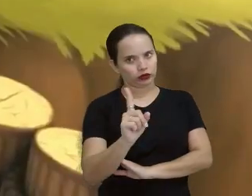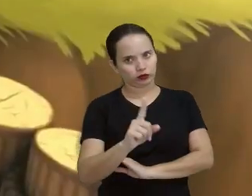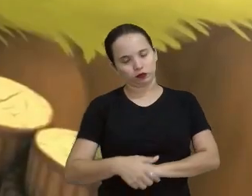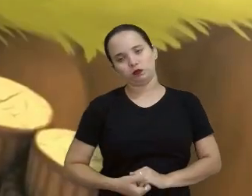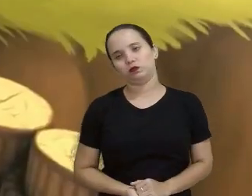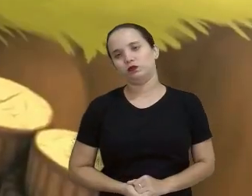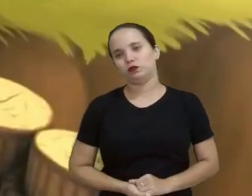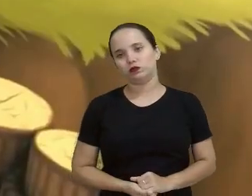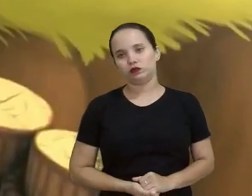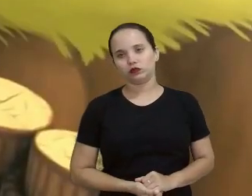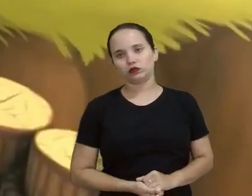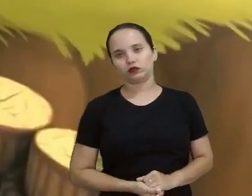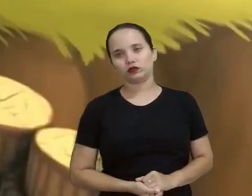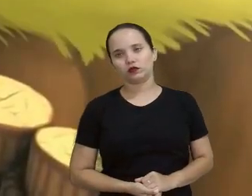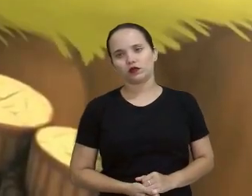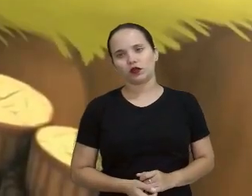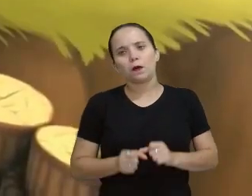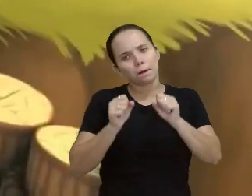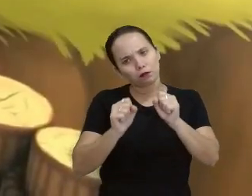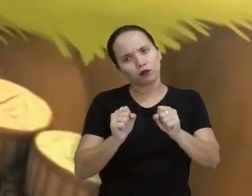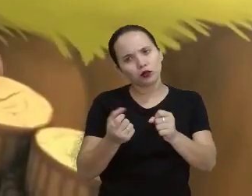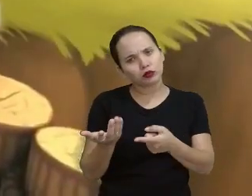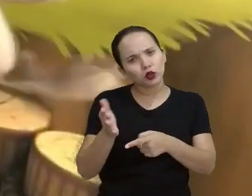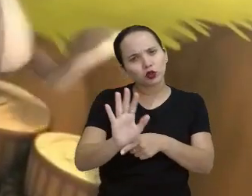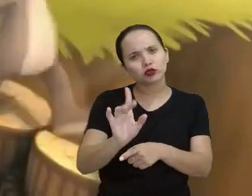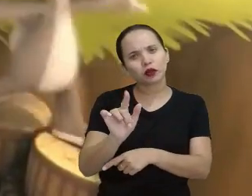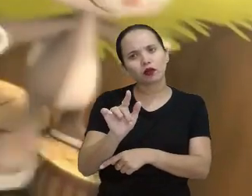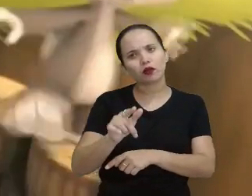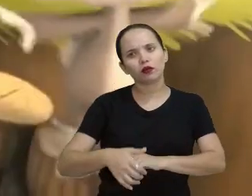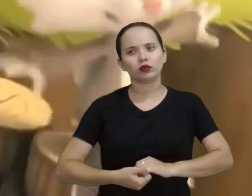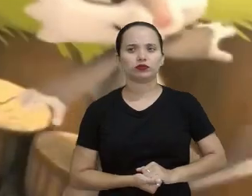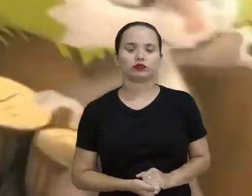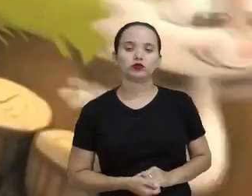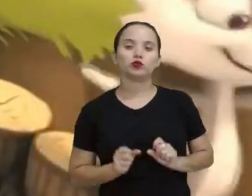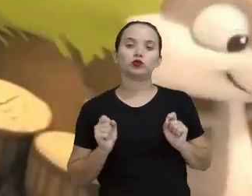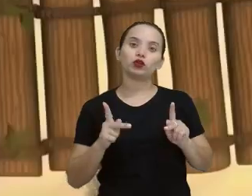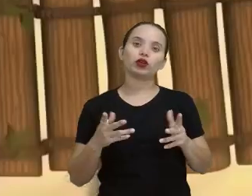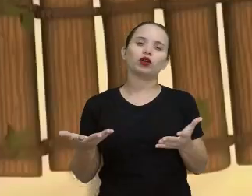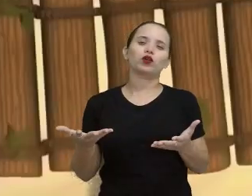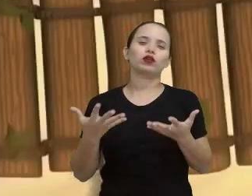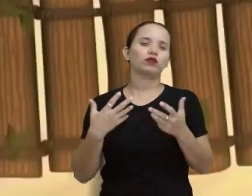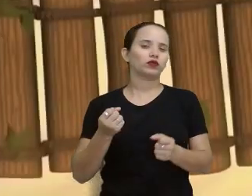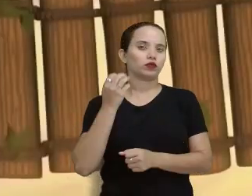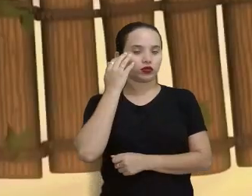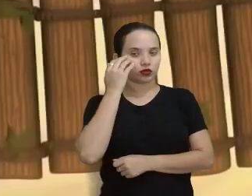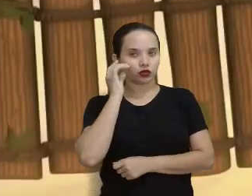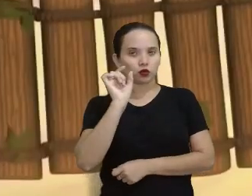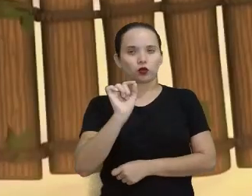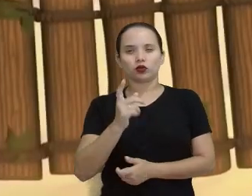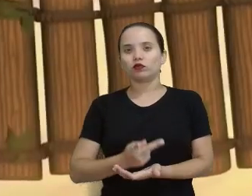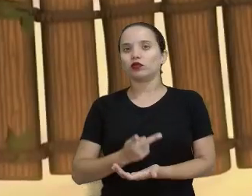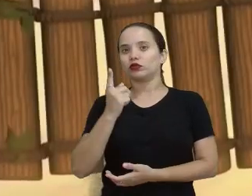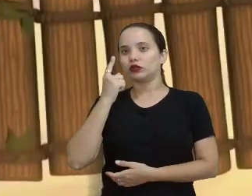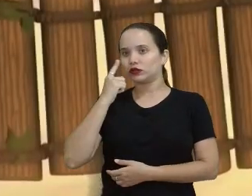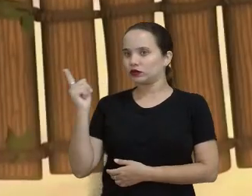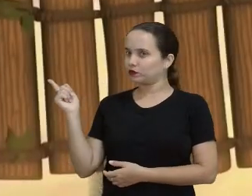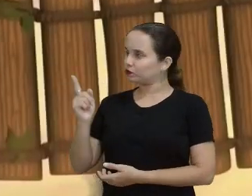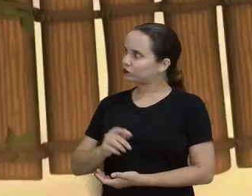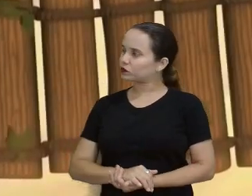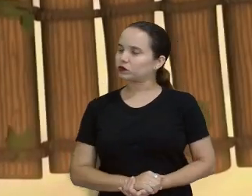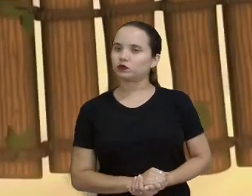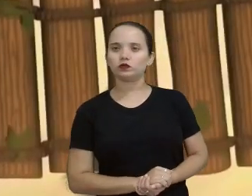Pois é. Não podia estar de boa? Podia. Pronto, agora vamos ver no que é que vai dar esse conflito. Os